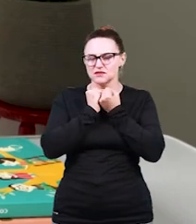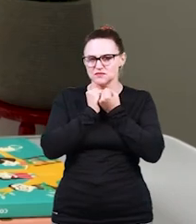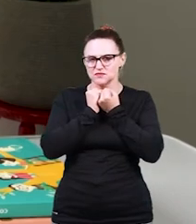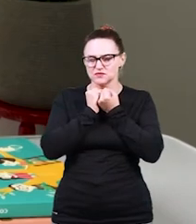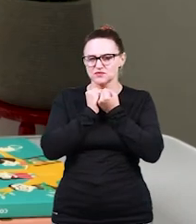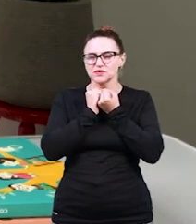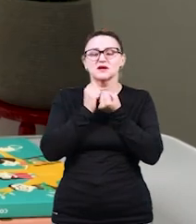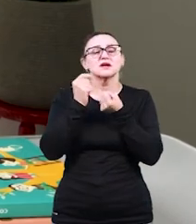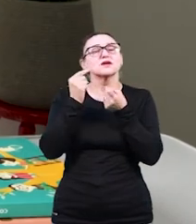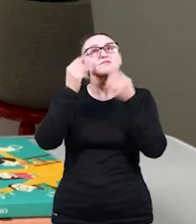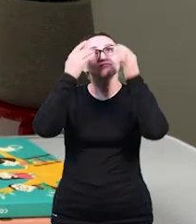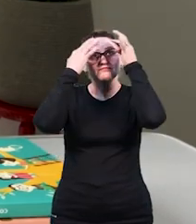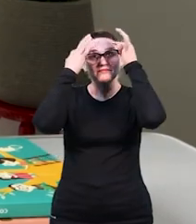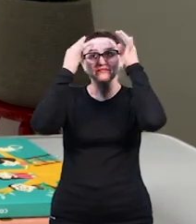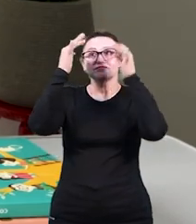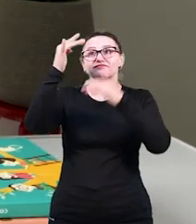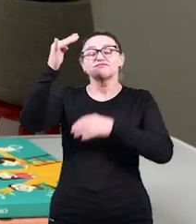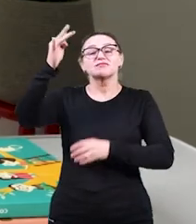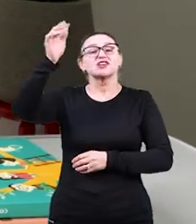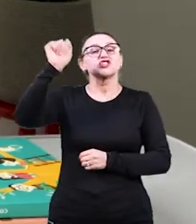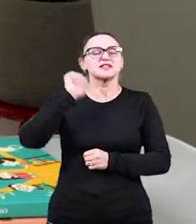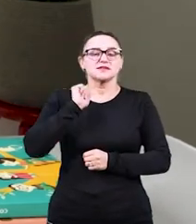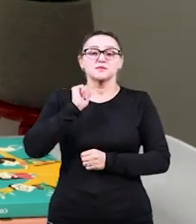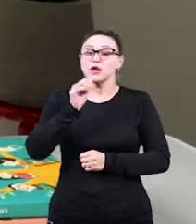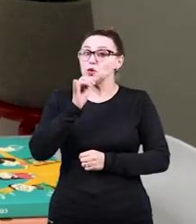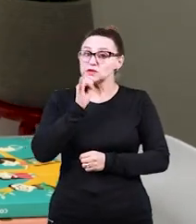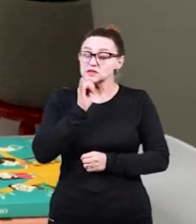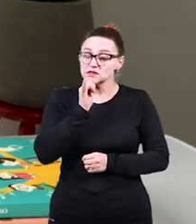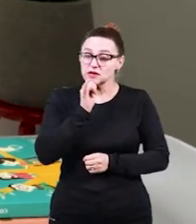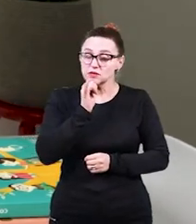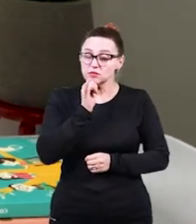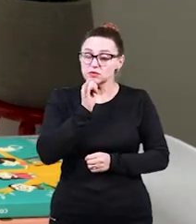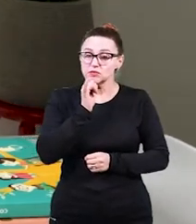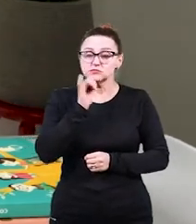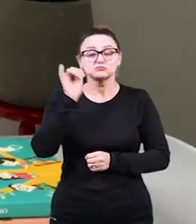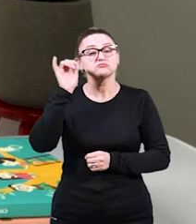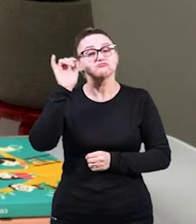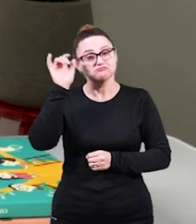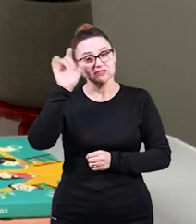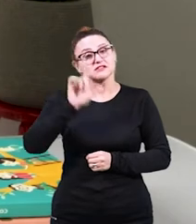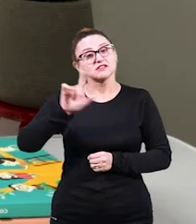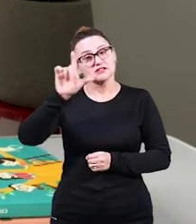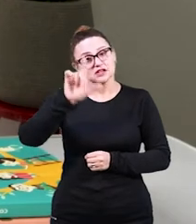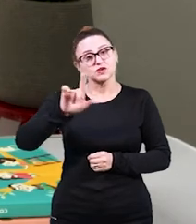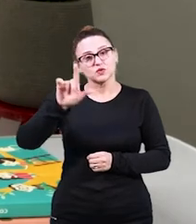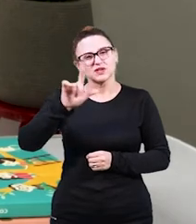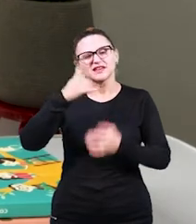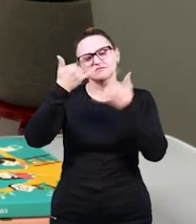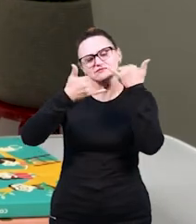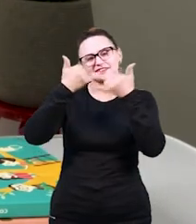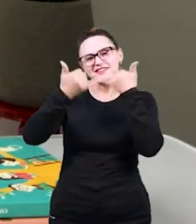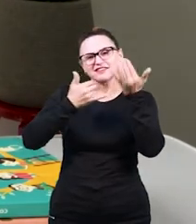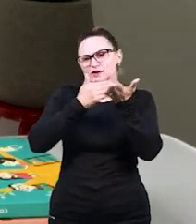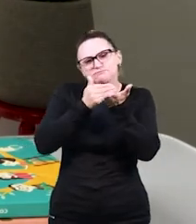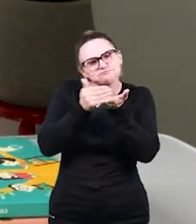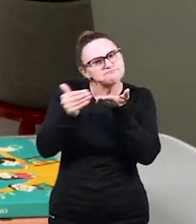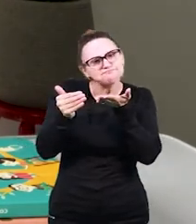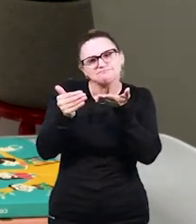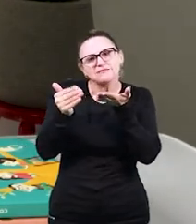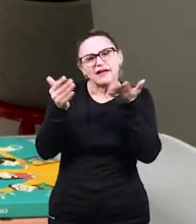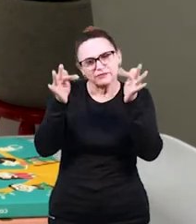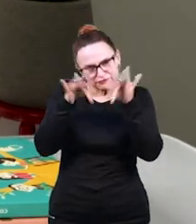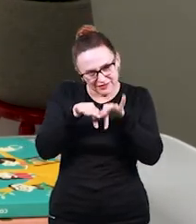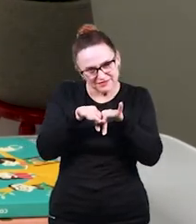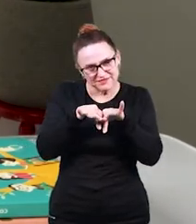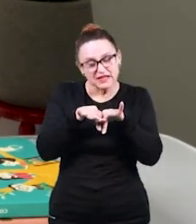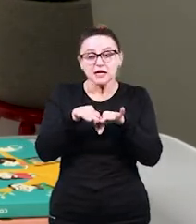e fantasioso. Então, é um exemplo de uma literatura em que o lúdico vai prevalecer do início ao fim. Então,